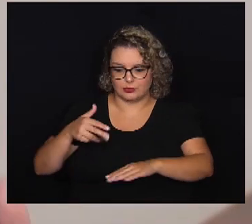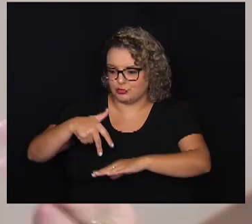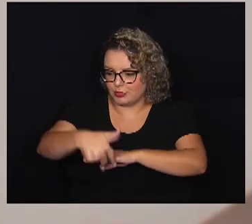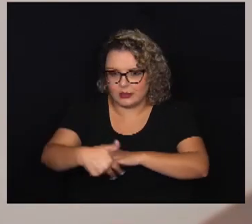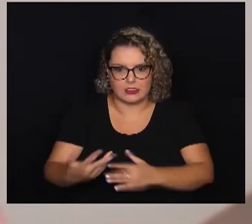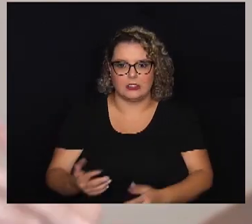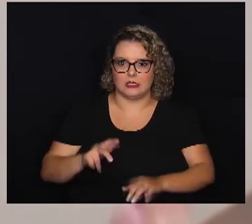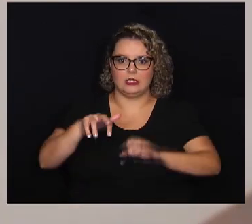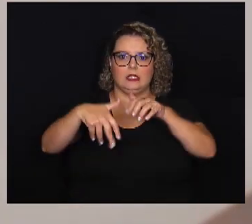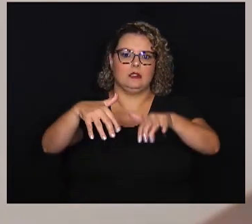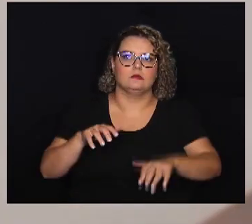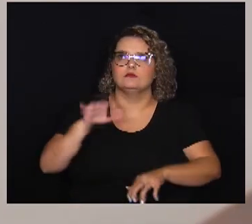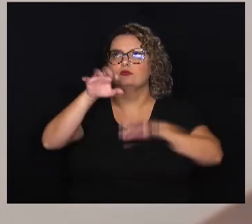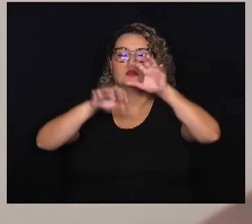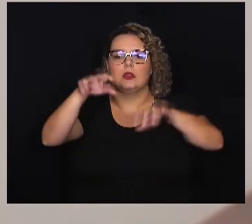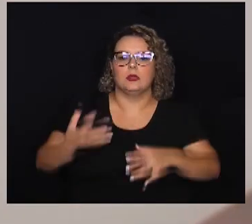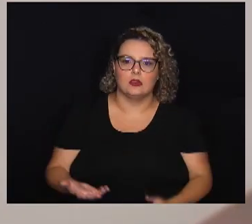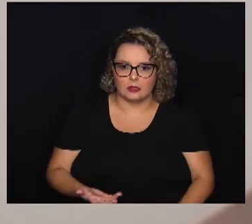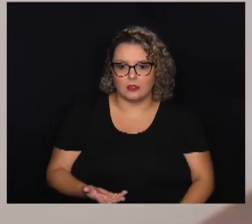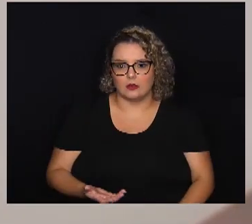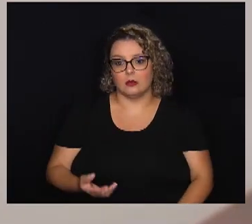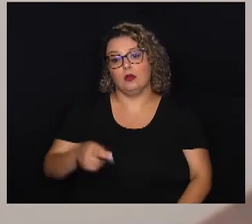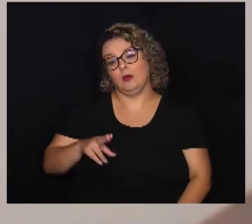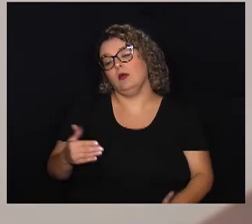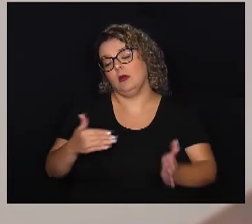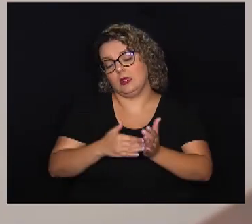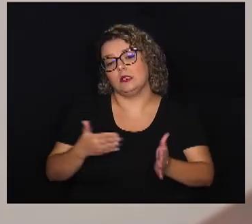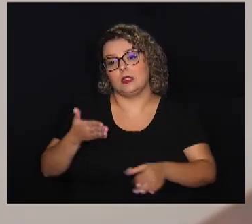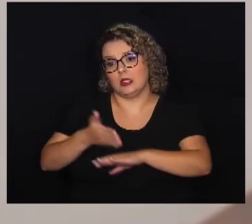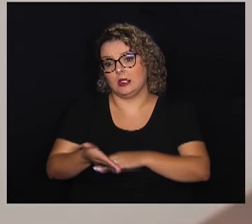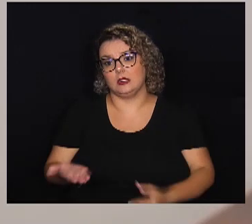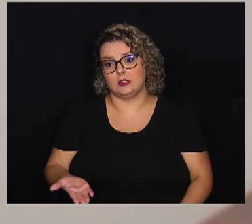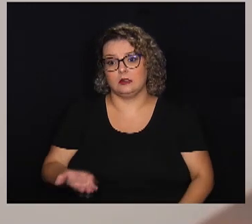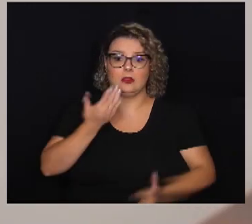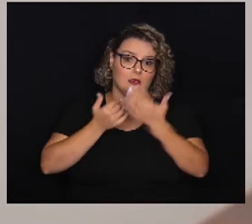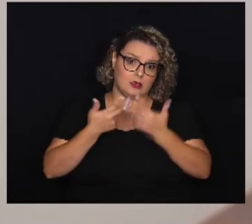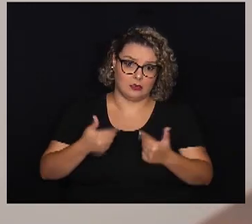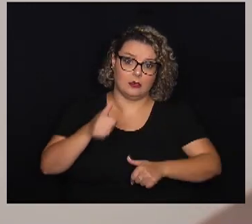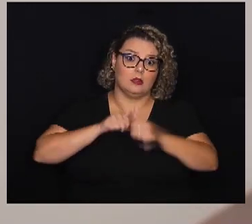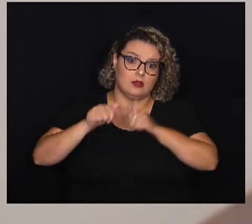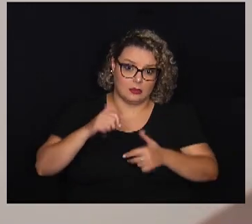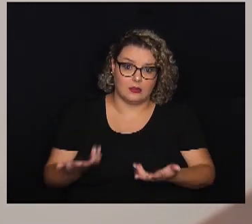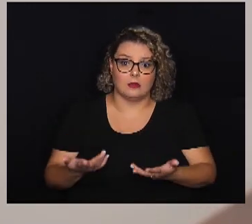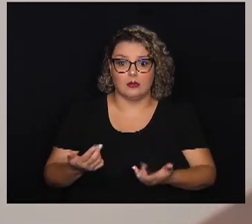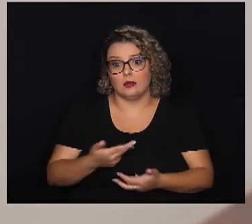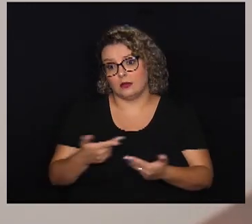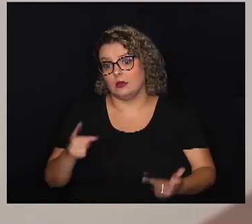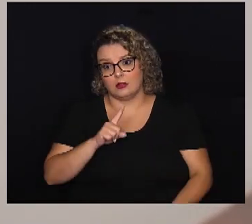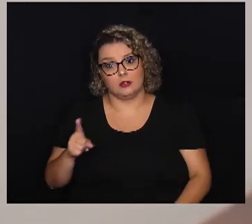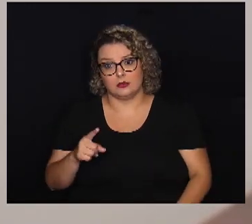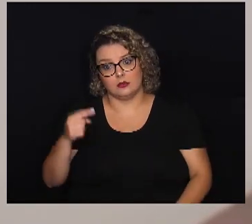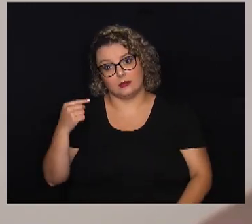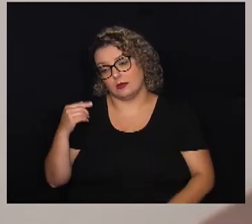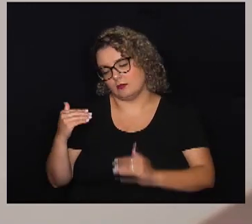tentar subir, escalar, subir em gavetas, ou mesmo ter acesso a alimentos e bebidas, né? Coisas que não são